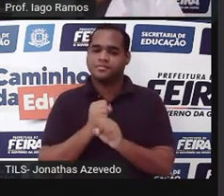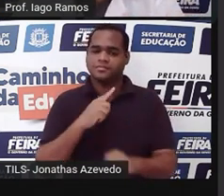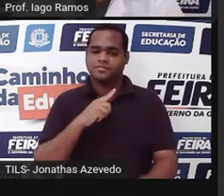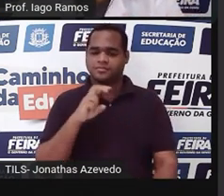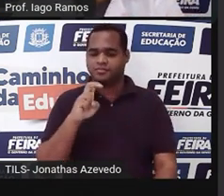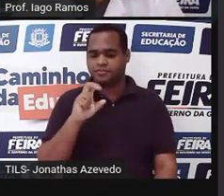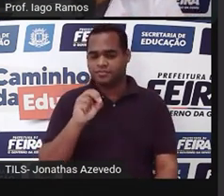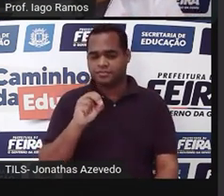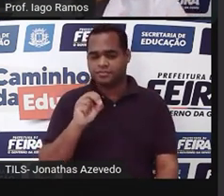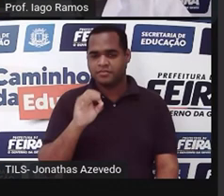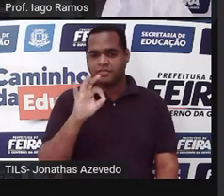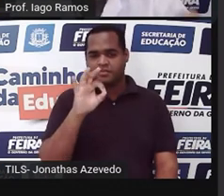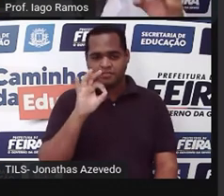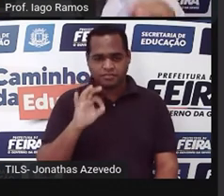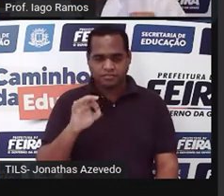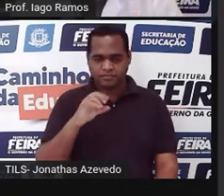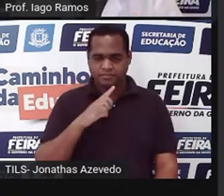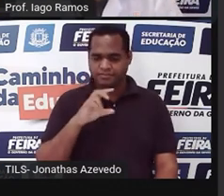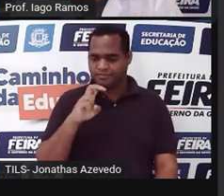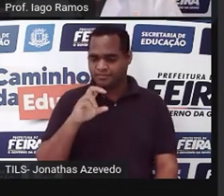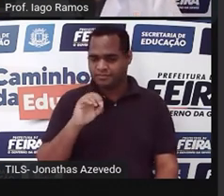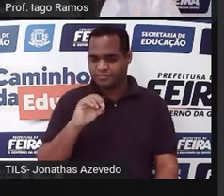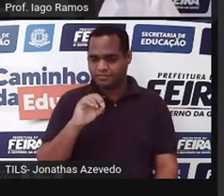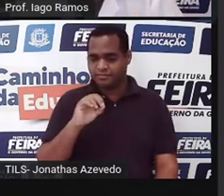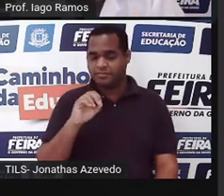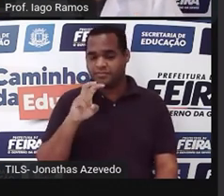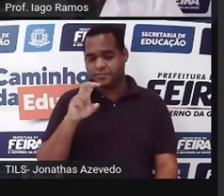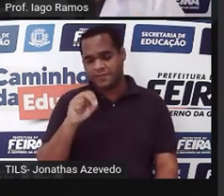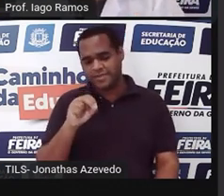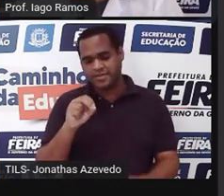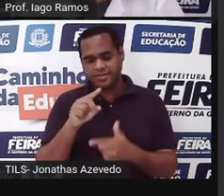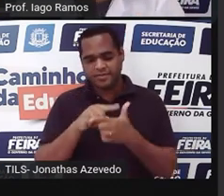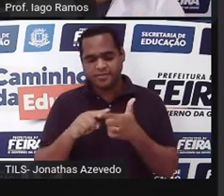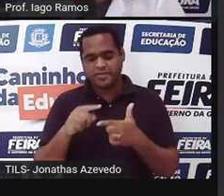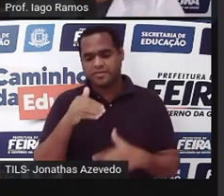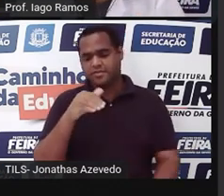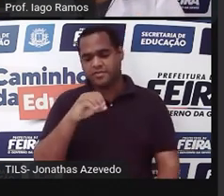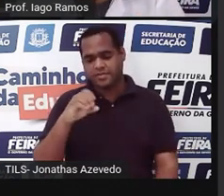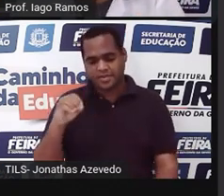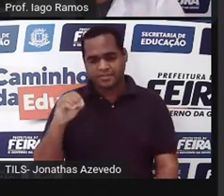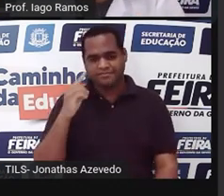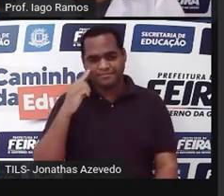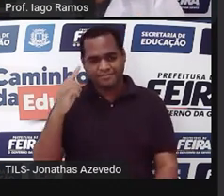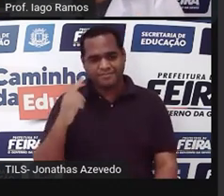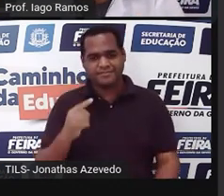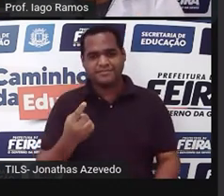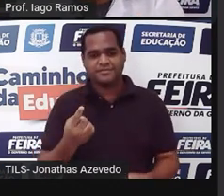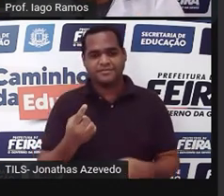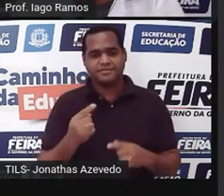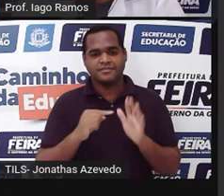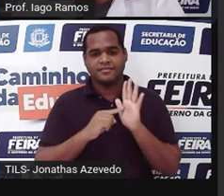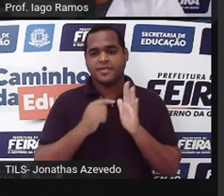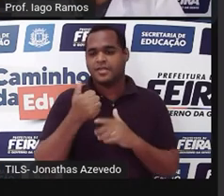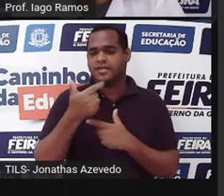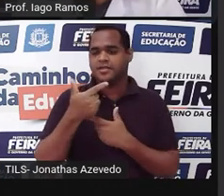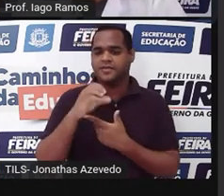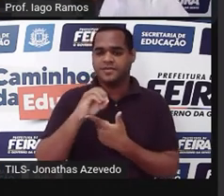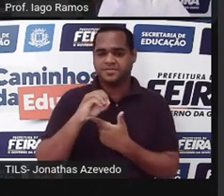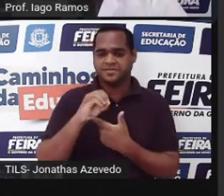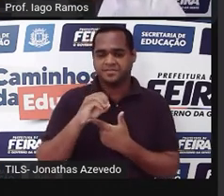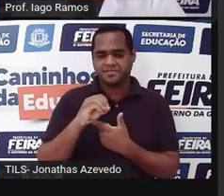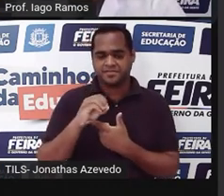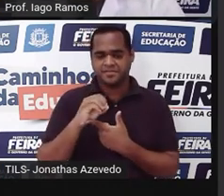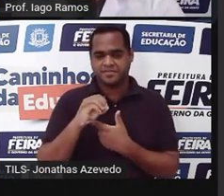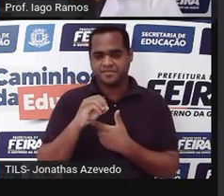cinquenta por cento é 50 / sem escrevendo na forma de fração ali vezes 120 tá